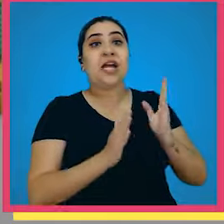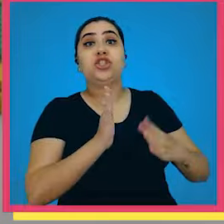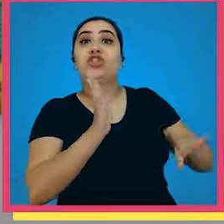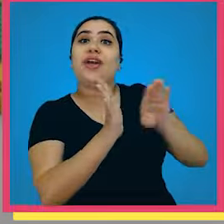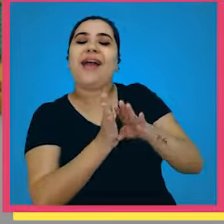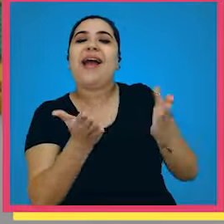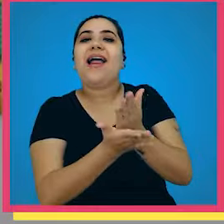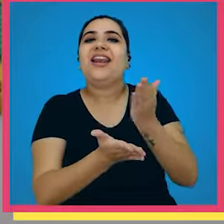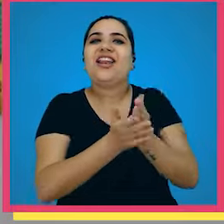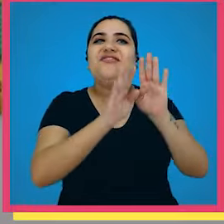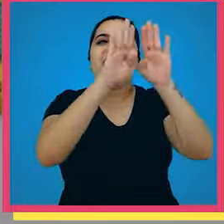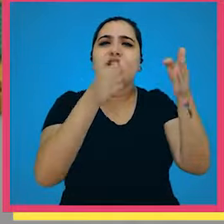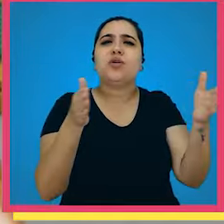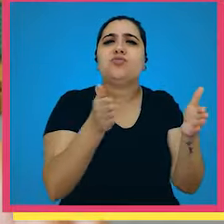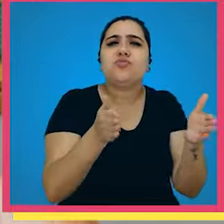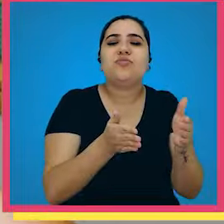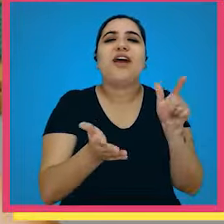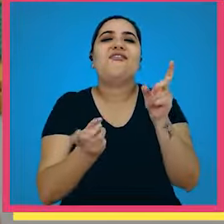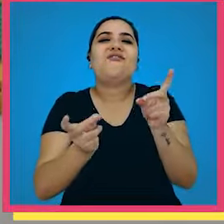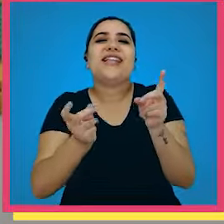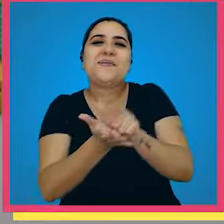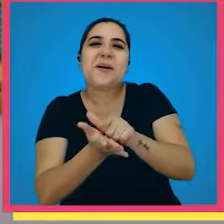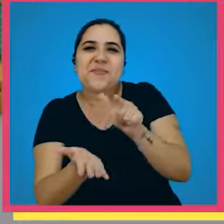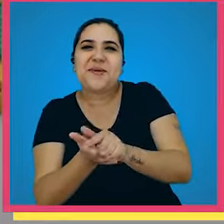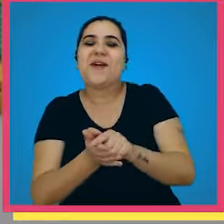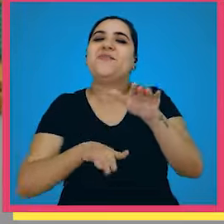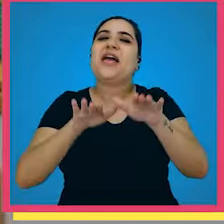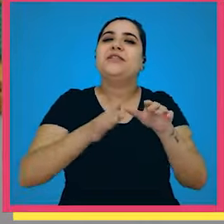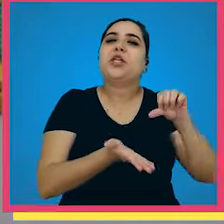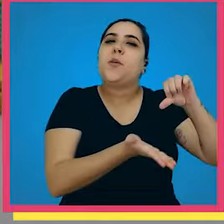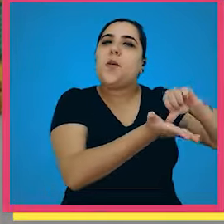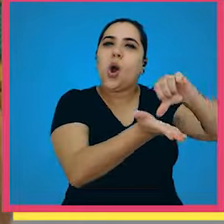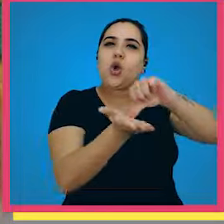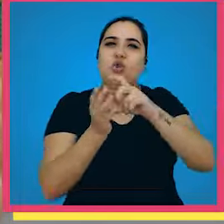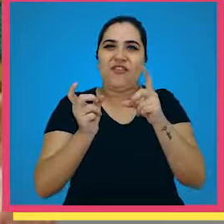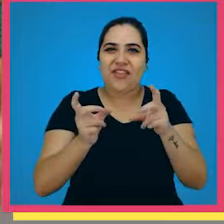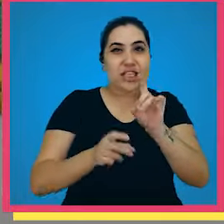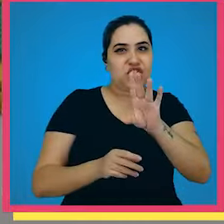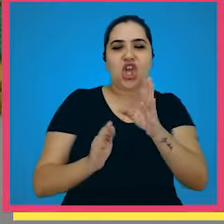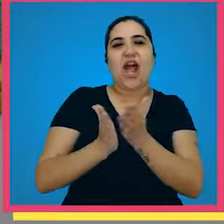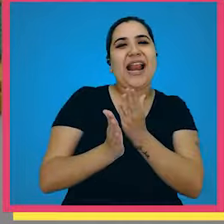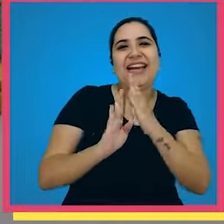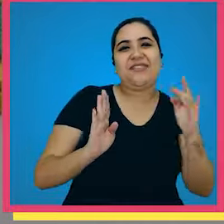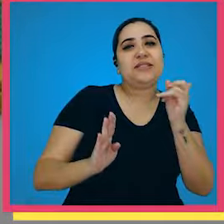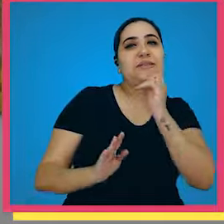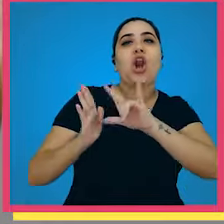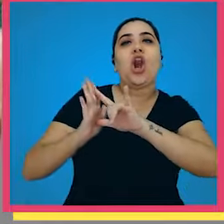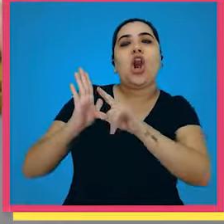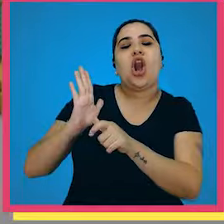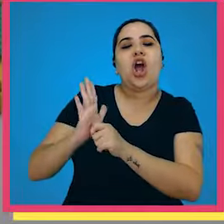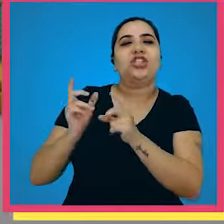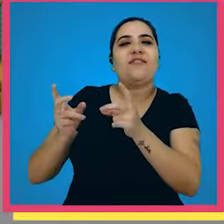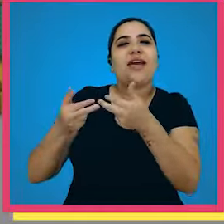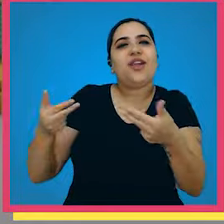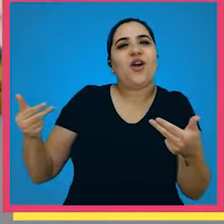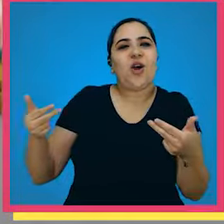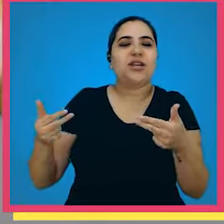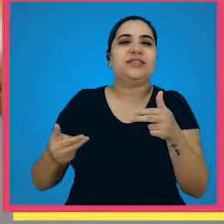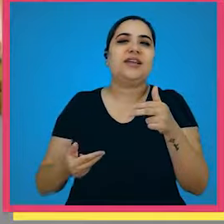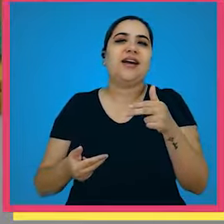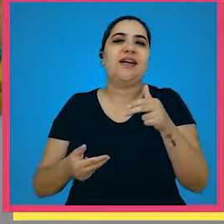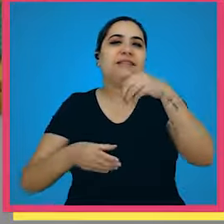diretamente, mas para chegar na livrariazinha pequenininha, nas papelarias, às vezes pontos de venda que não vendem só livro, tipo